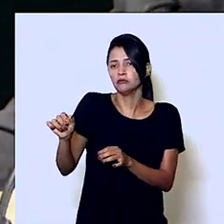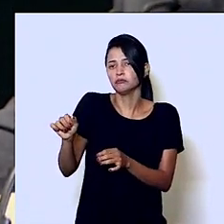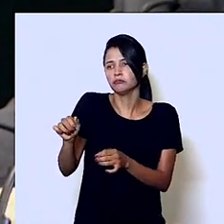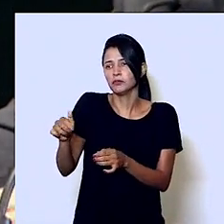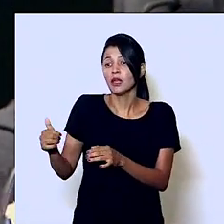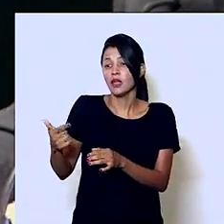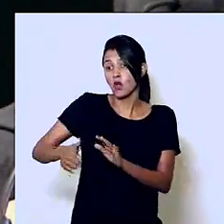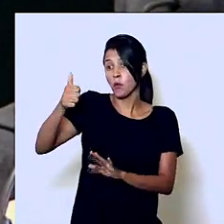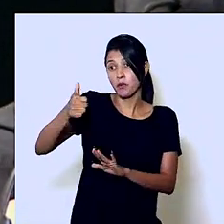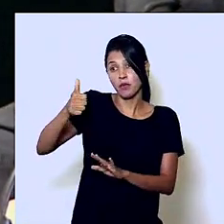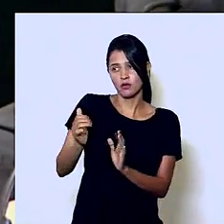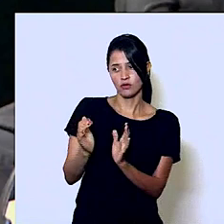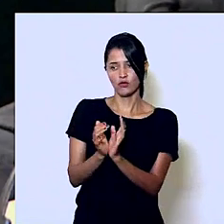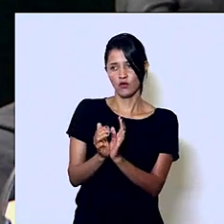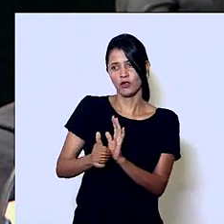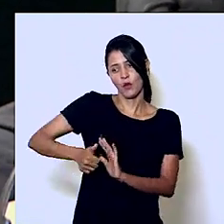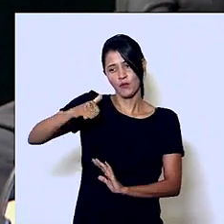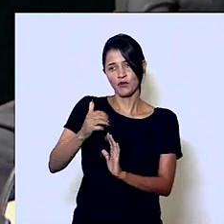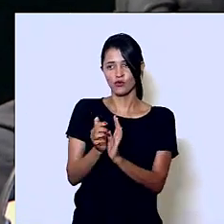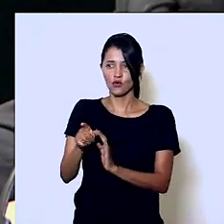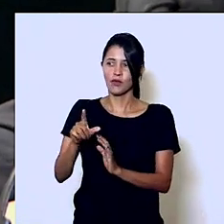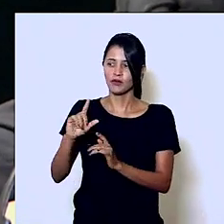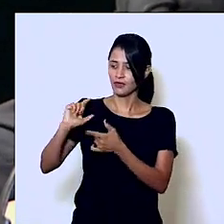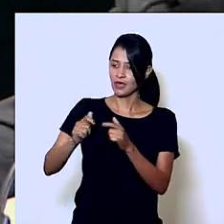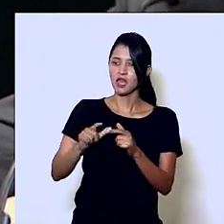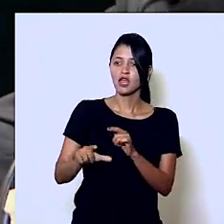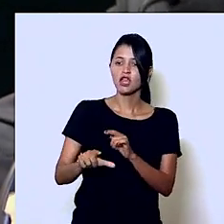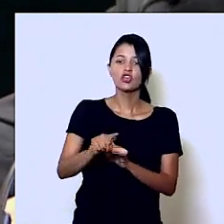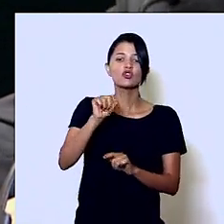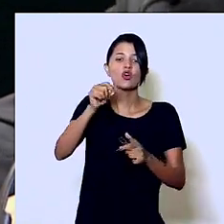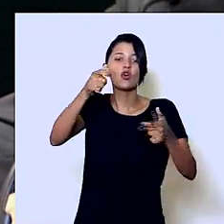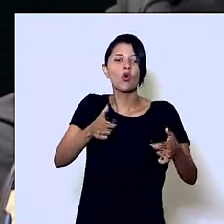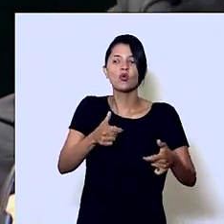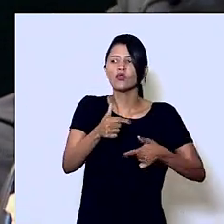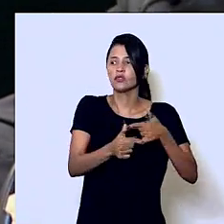Então, primeiro de turma, na nossa tradição, escolhe onde vai trabalhar.